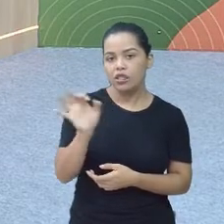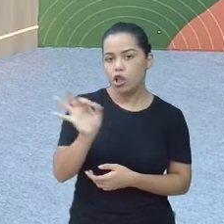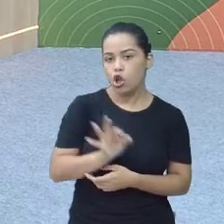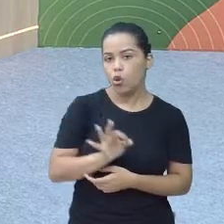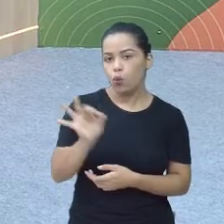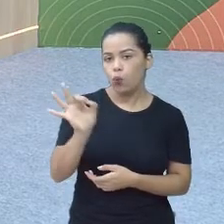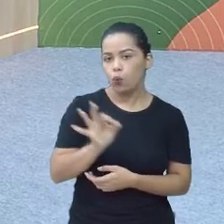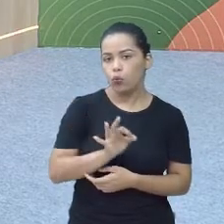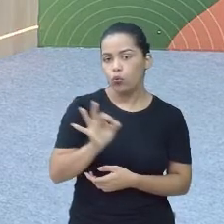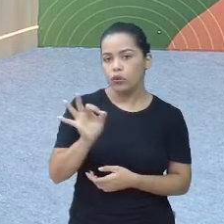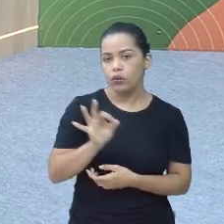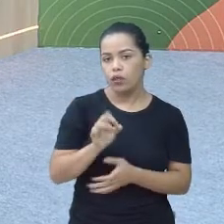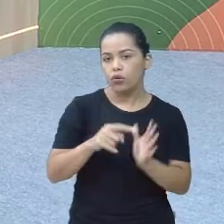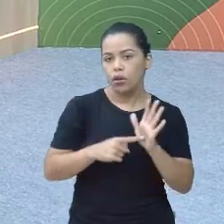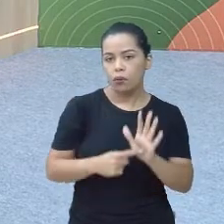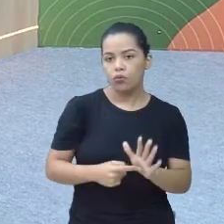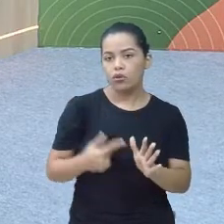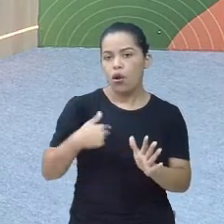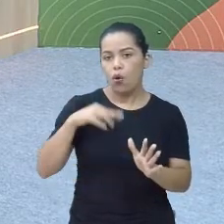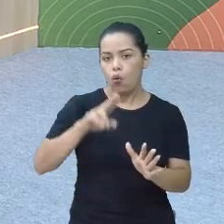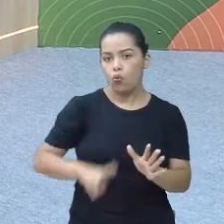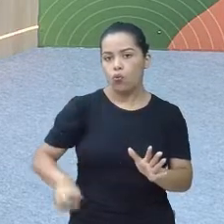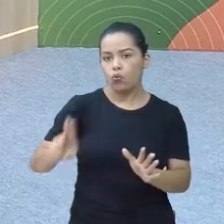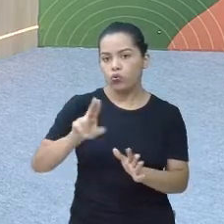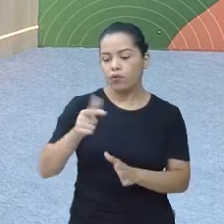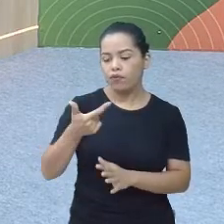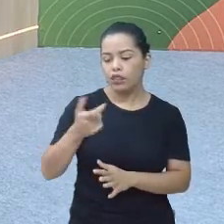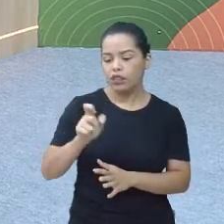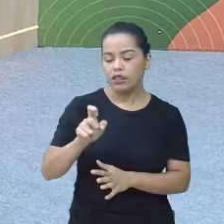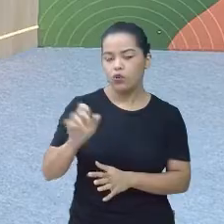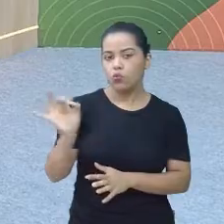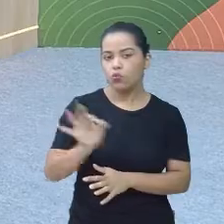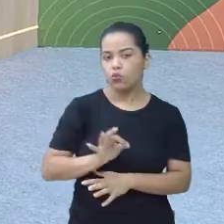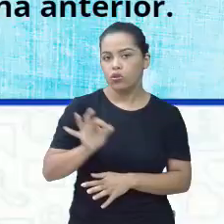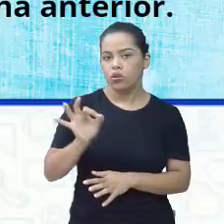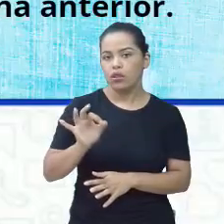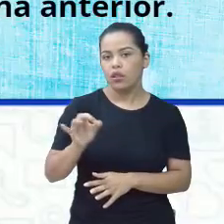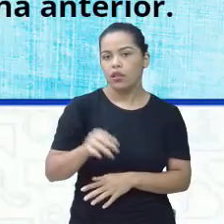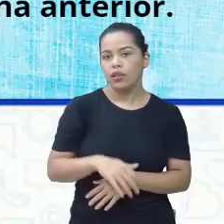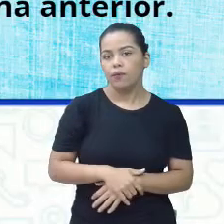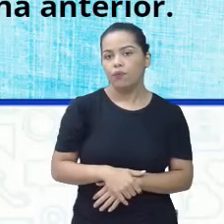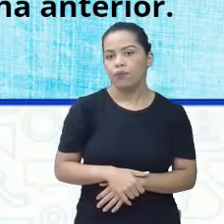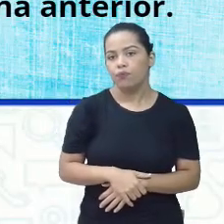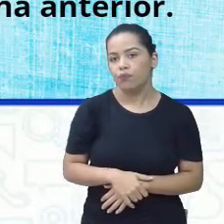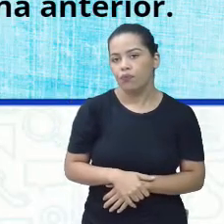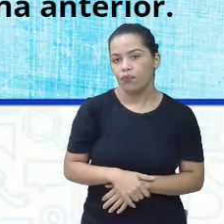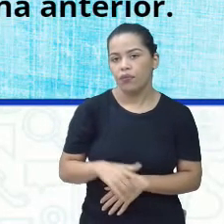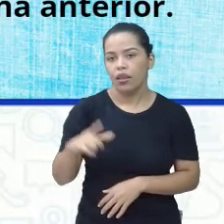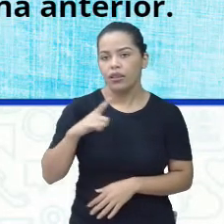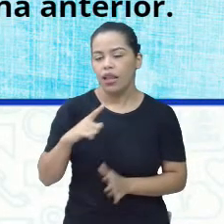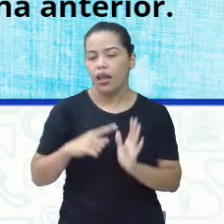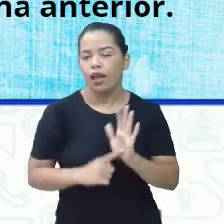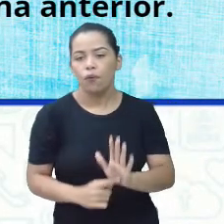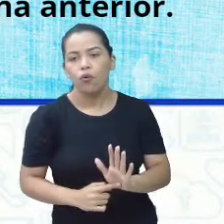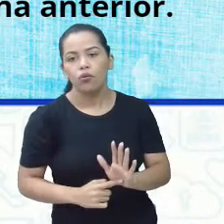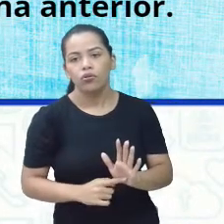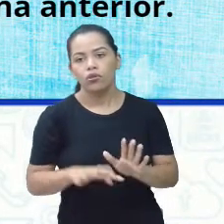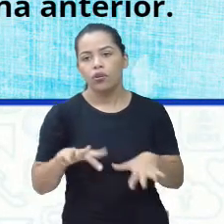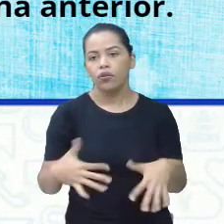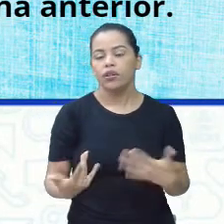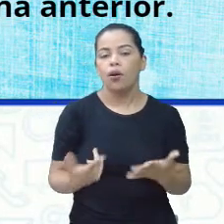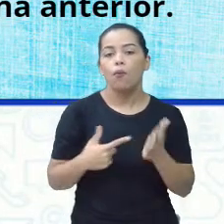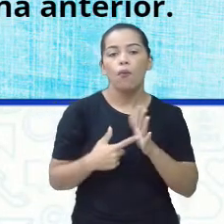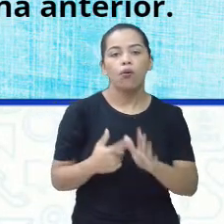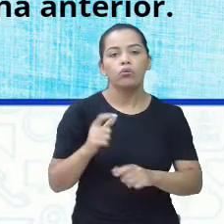está apontado ali, do lado de 2 horas e 32 minutos no gráfico. Então, isso